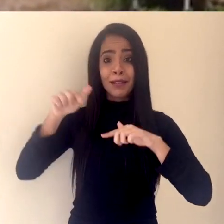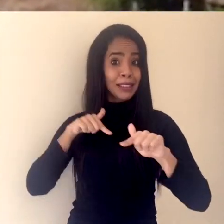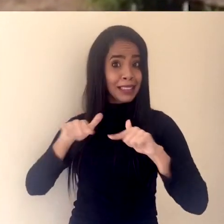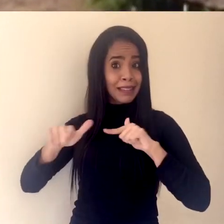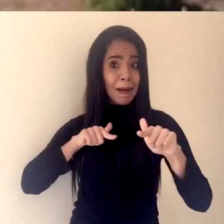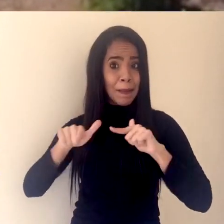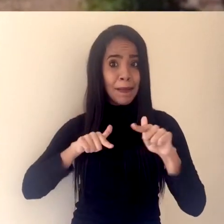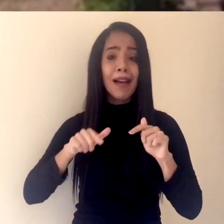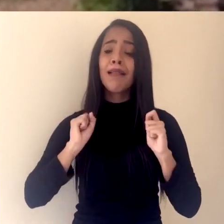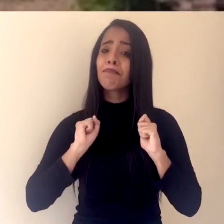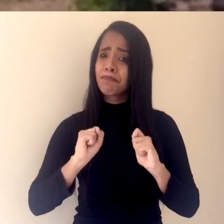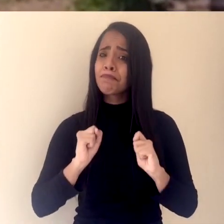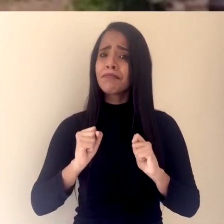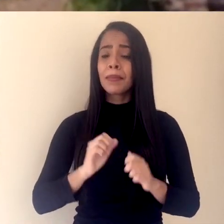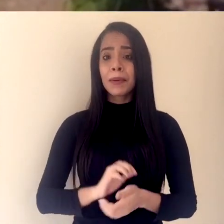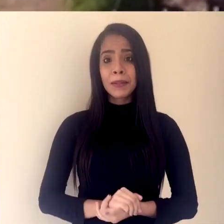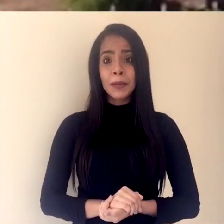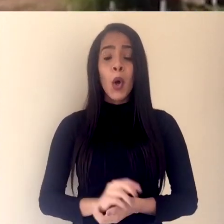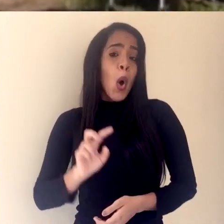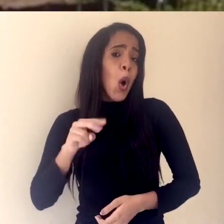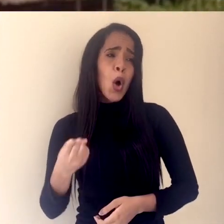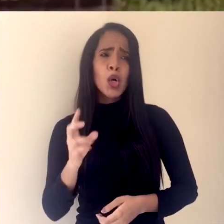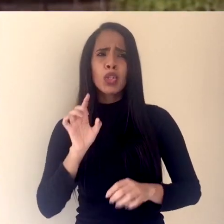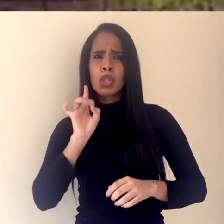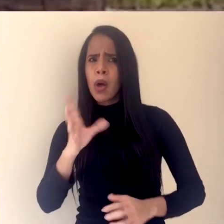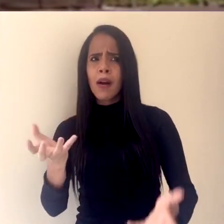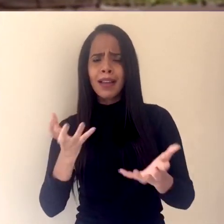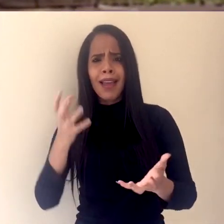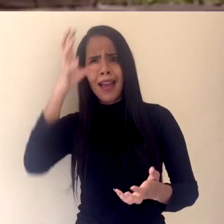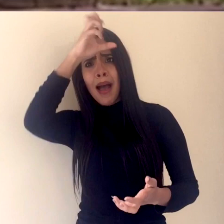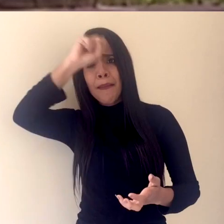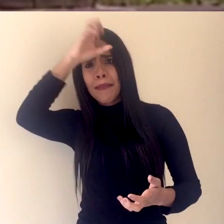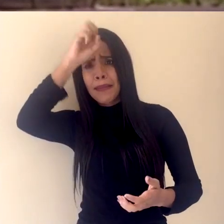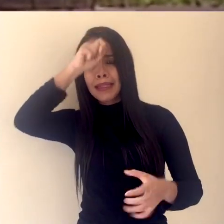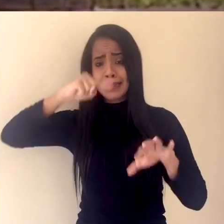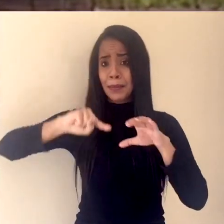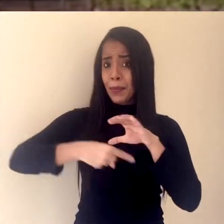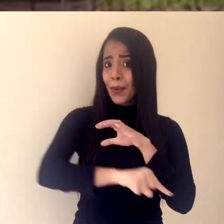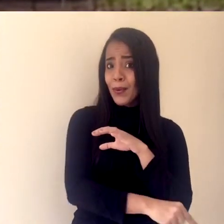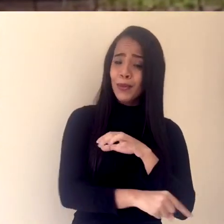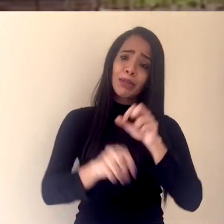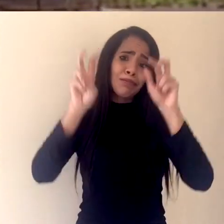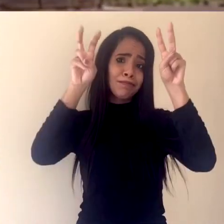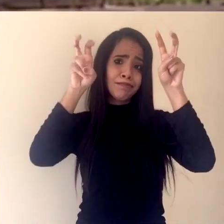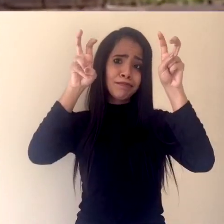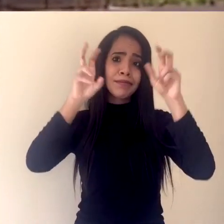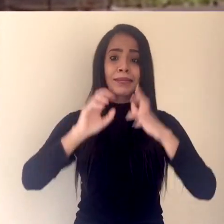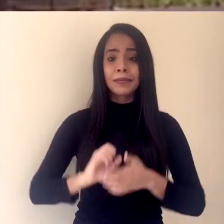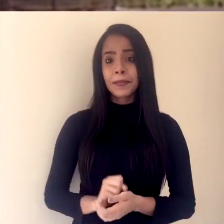trabalha, ou simplesmente queira se aprofundar mais sobre o assunto.